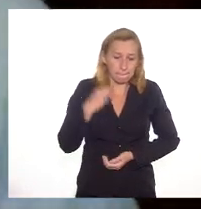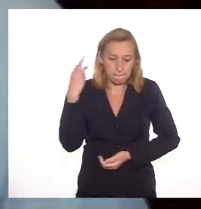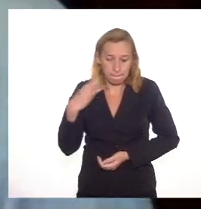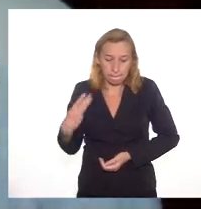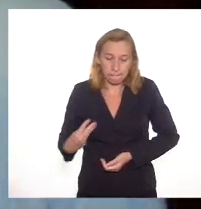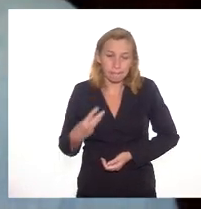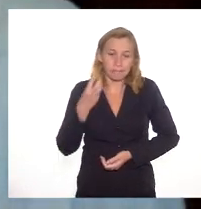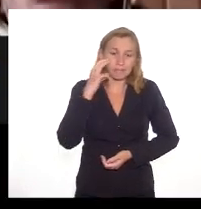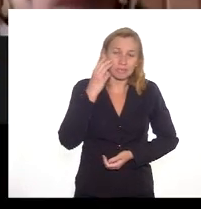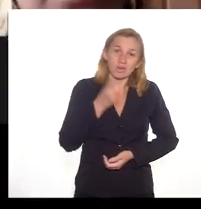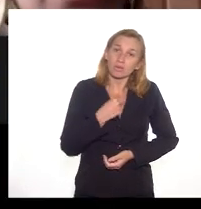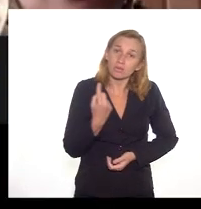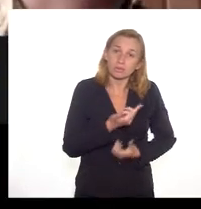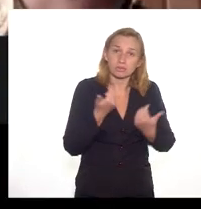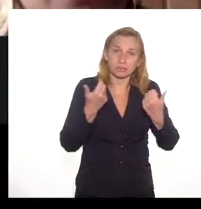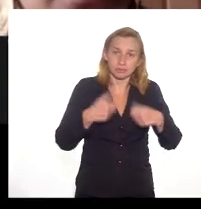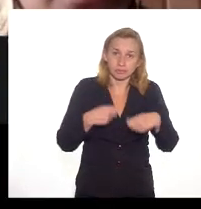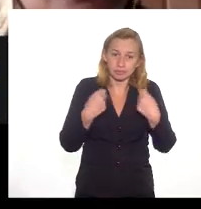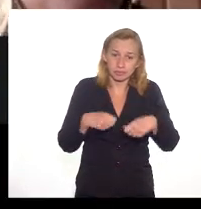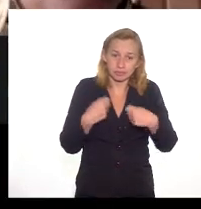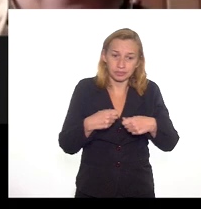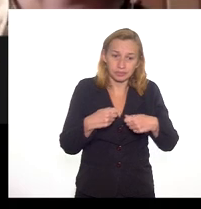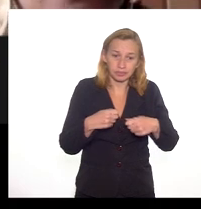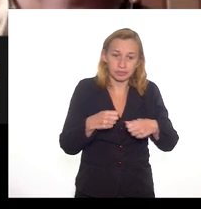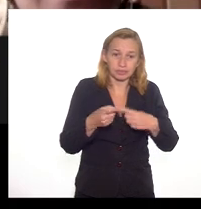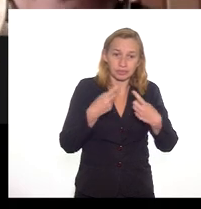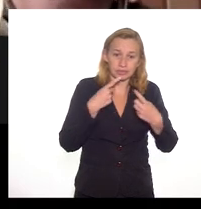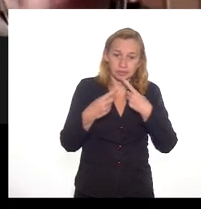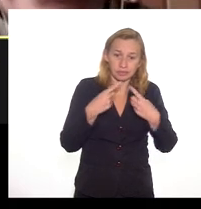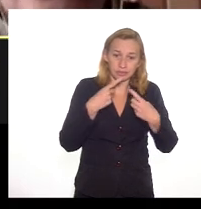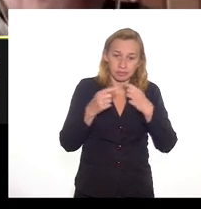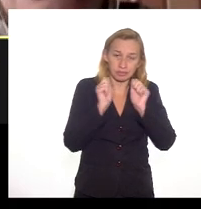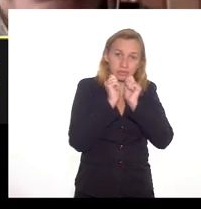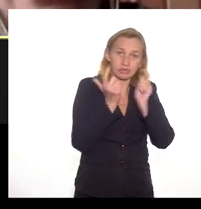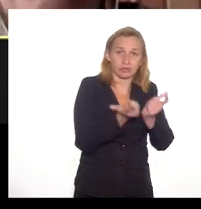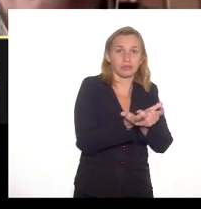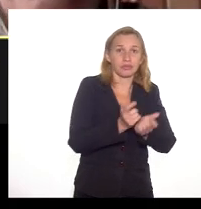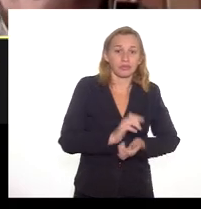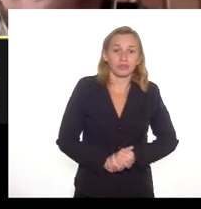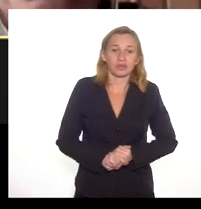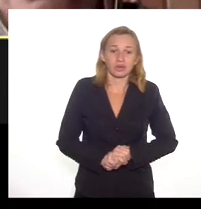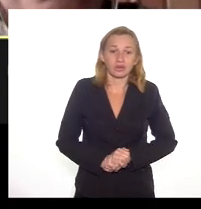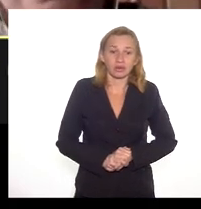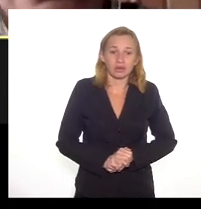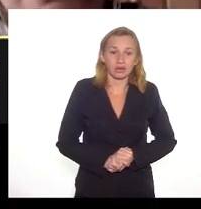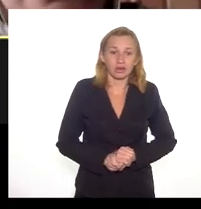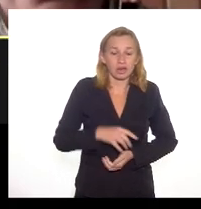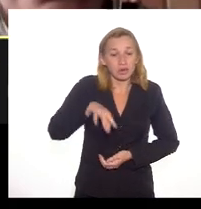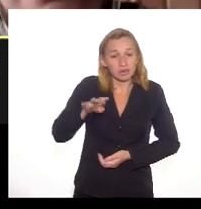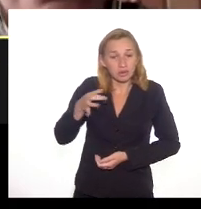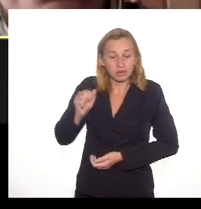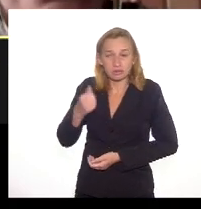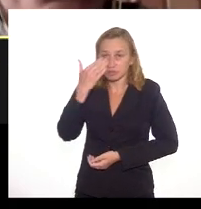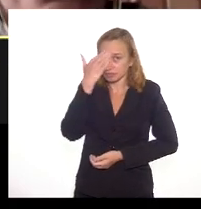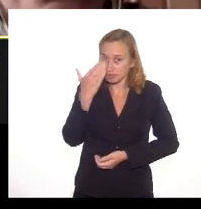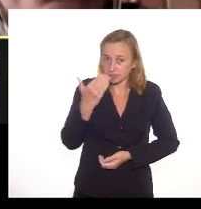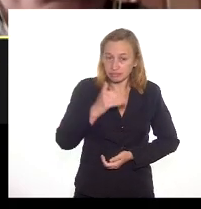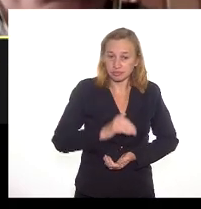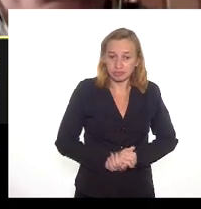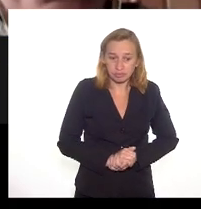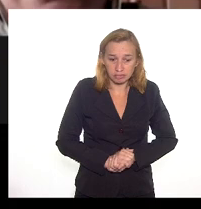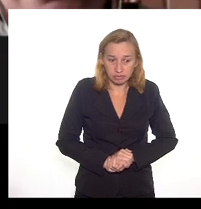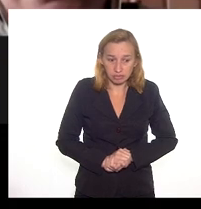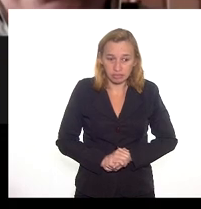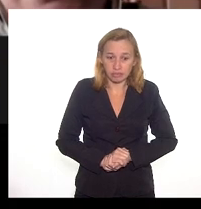nós precisamos trazer esse debate para a LERJ. Márcio, convidar a ministra para trazer,